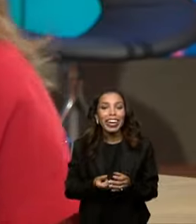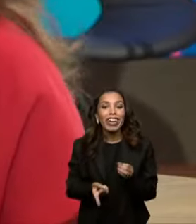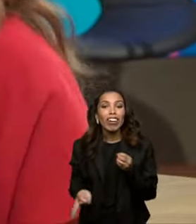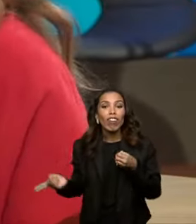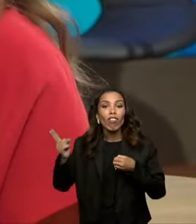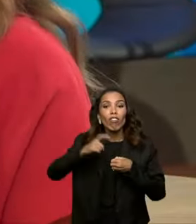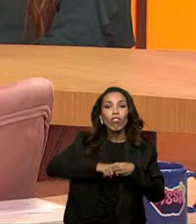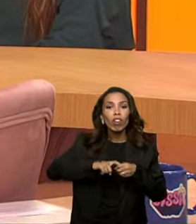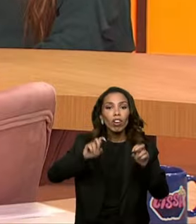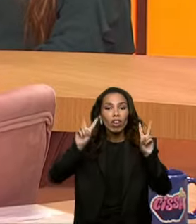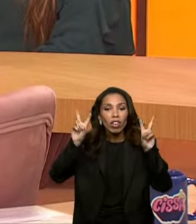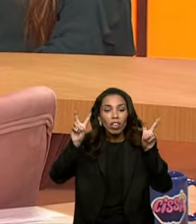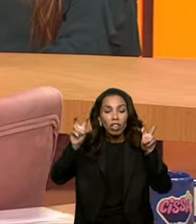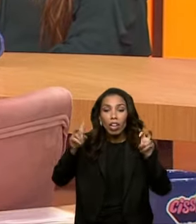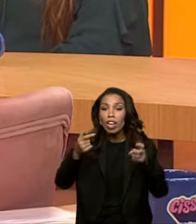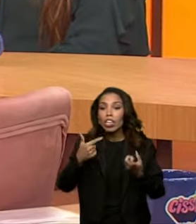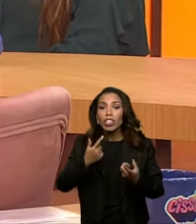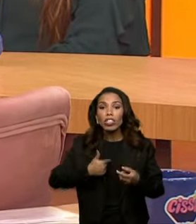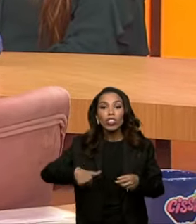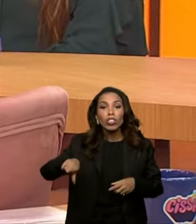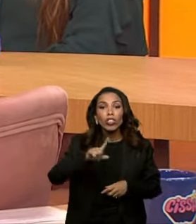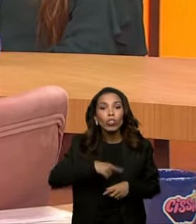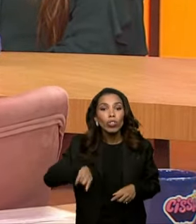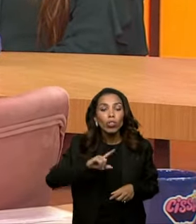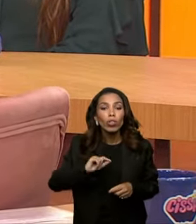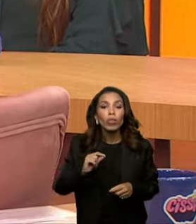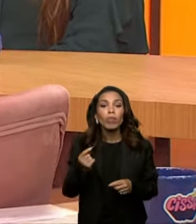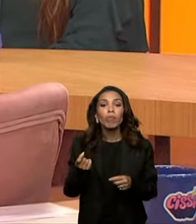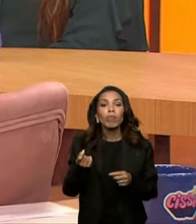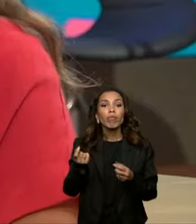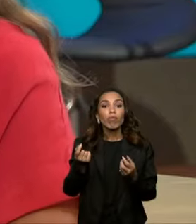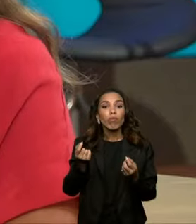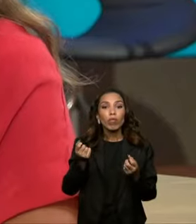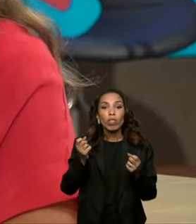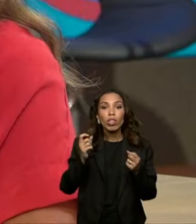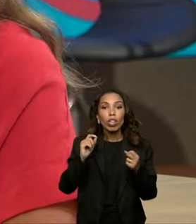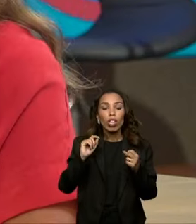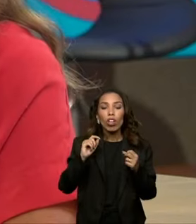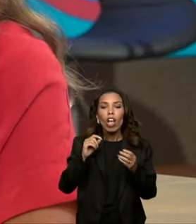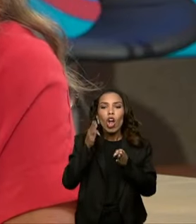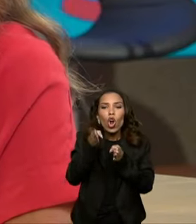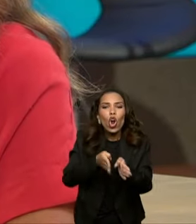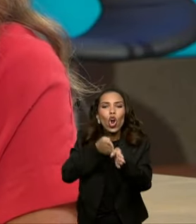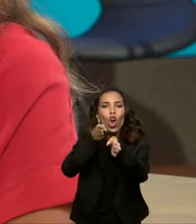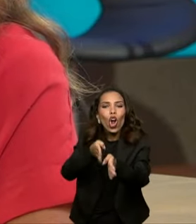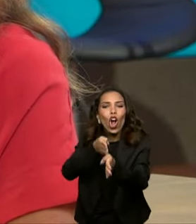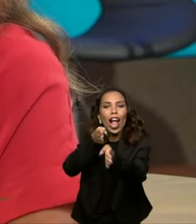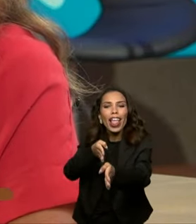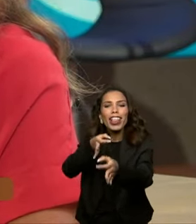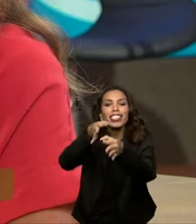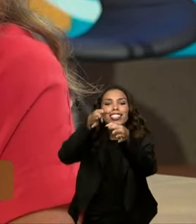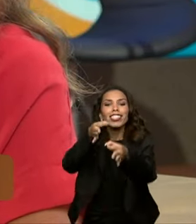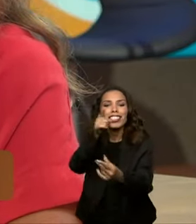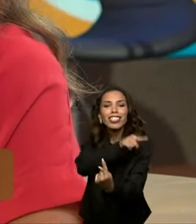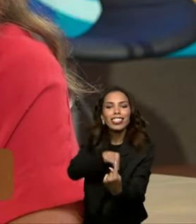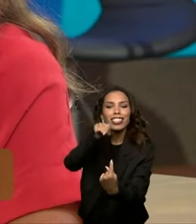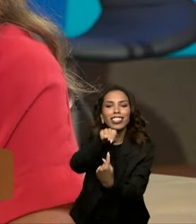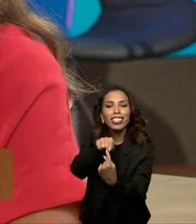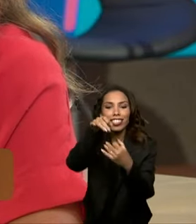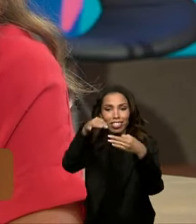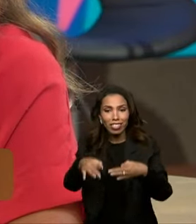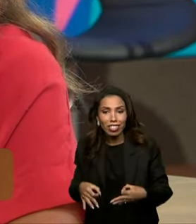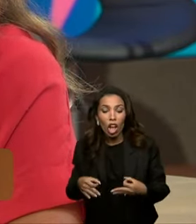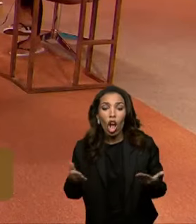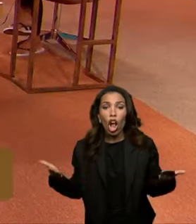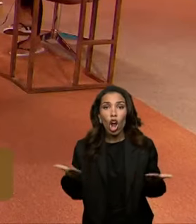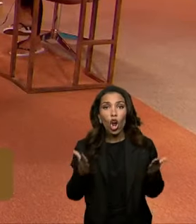nosso assunto, estamos aí nessa correria para lá e para cá. Eu quero saber dessa turnê, correr pelo certo. Na verdade, o que acontece é o seguinte, né? A gente hoje é